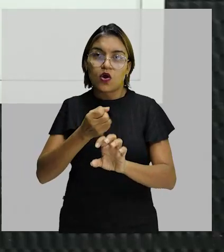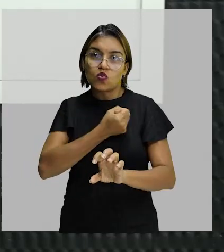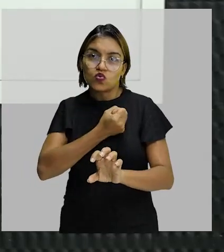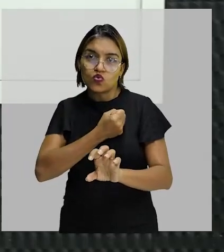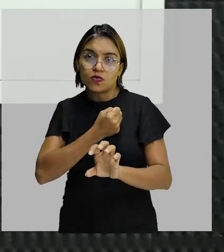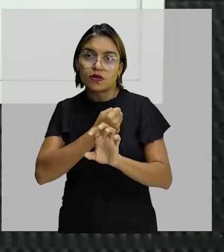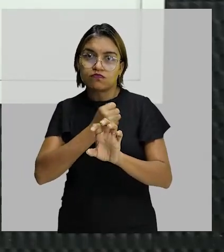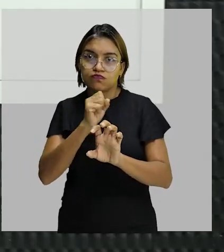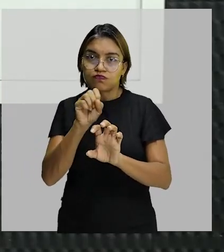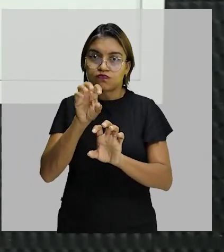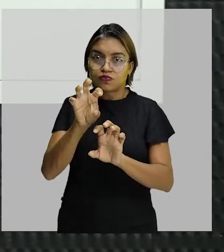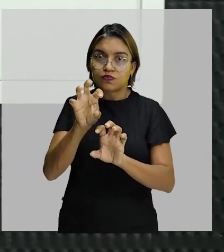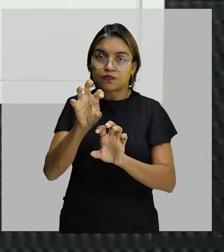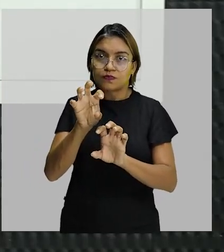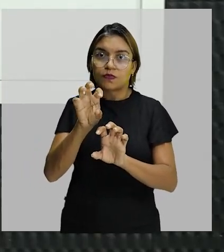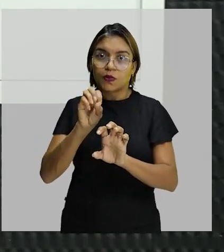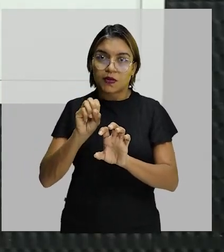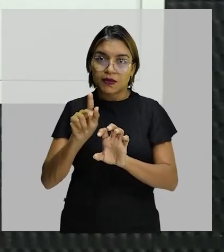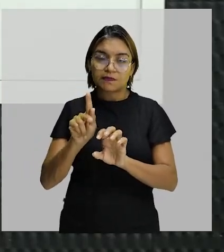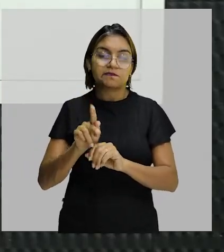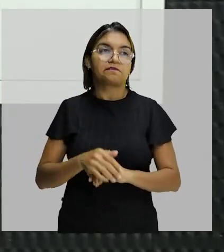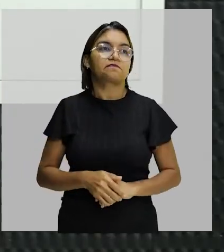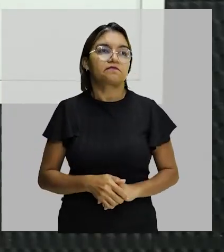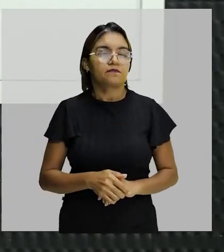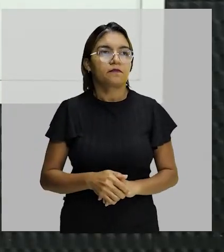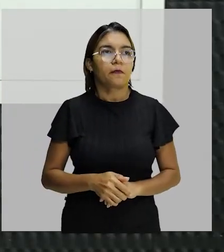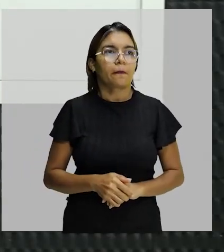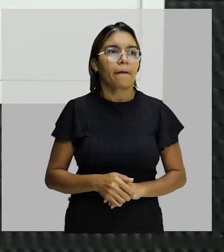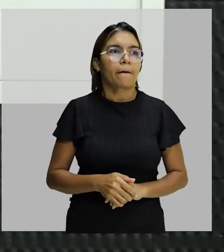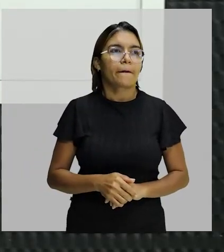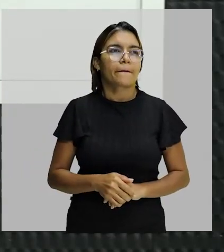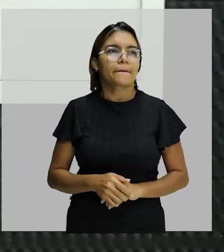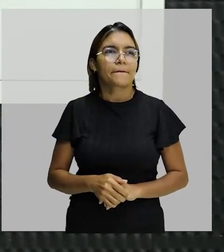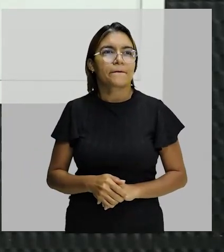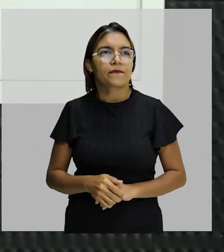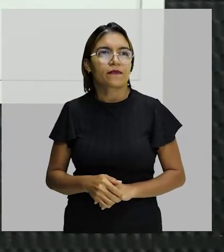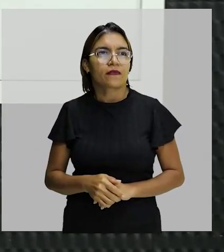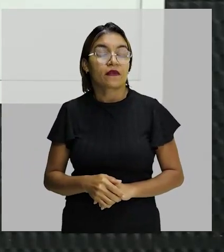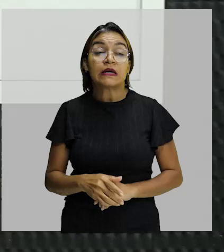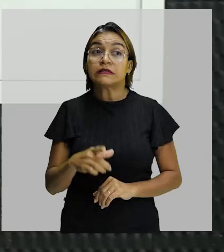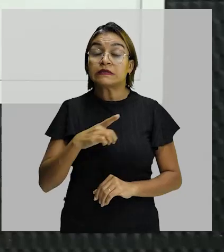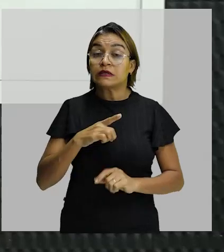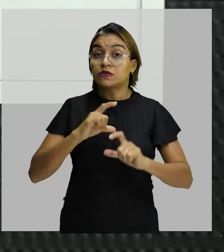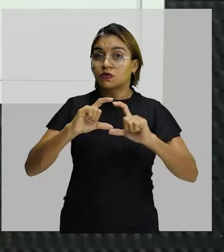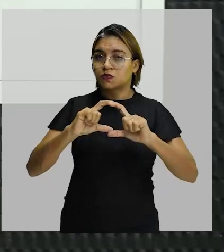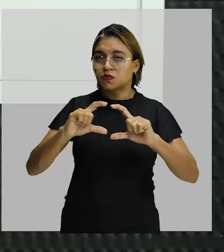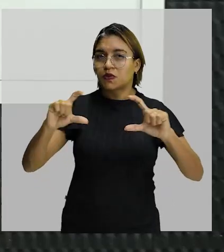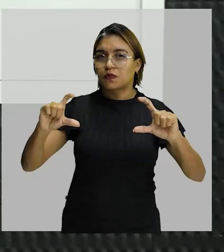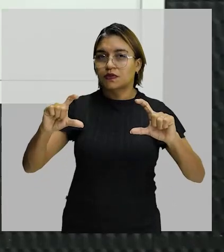exemplo, né, para fortalecer essa ideia. Então,